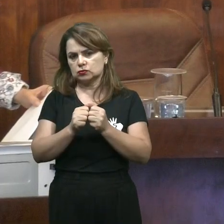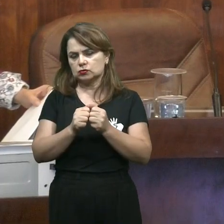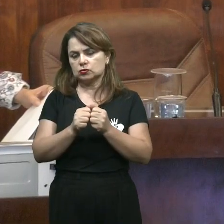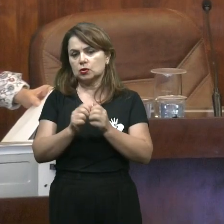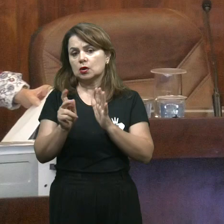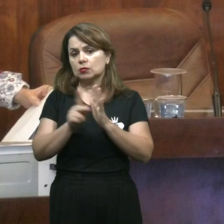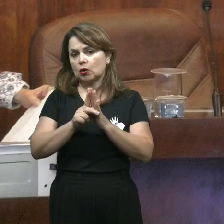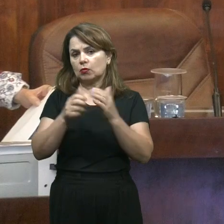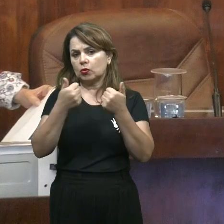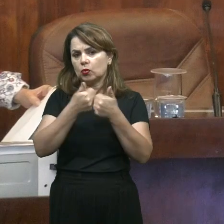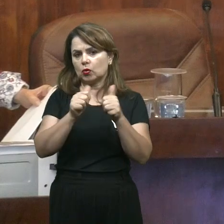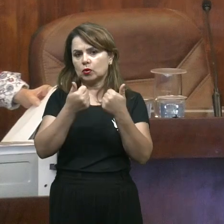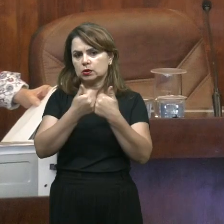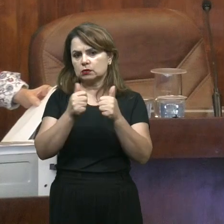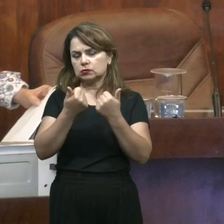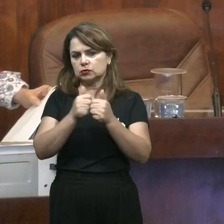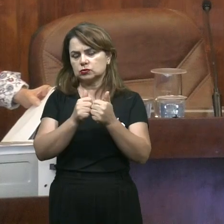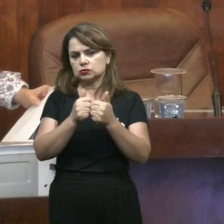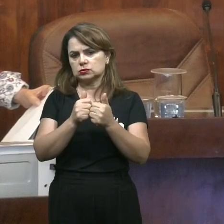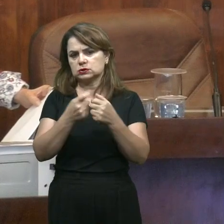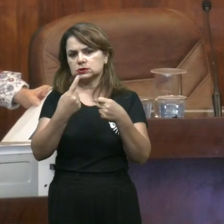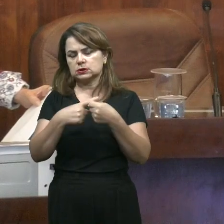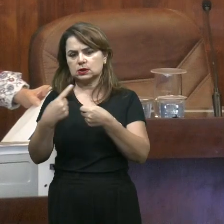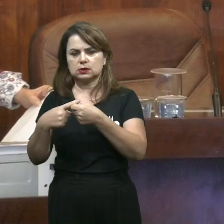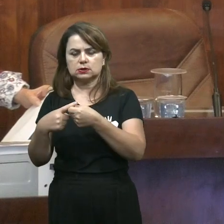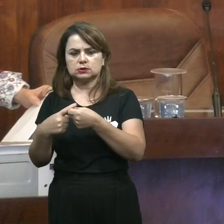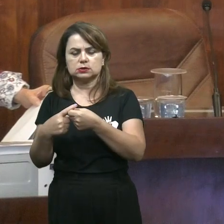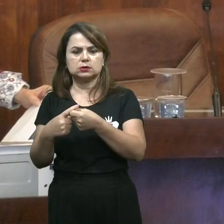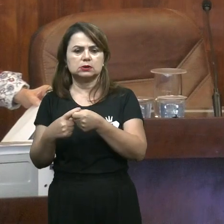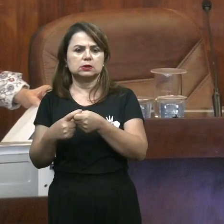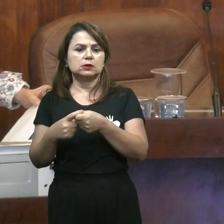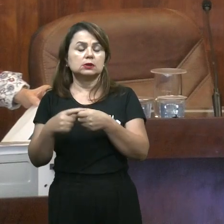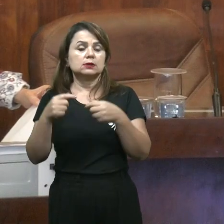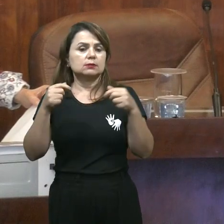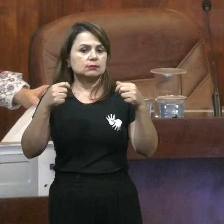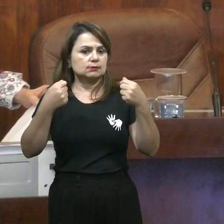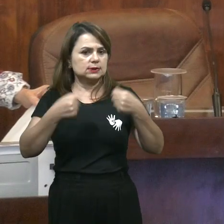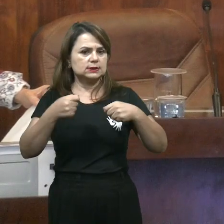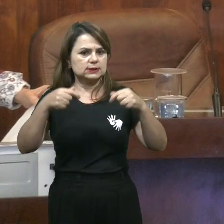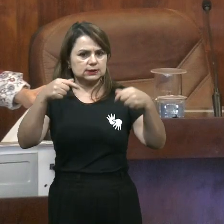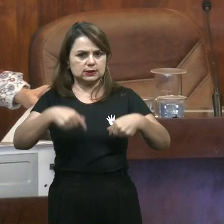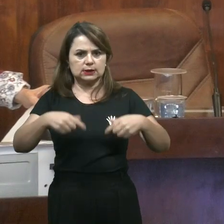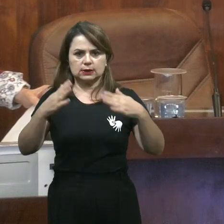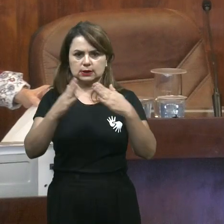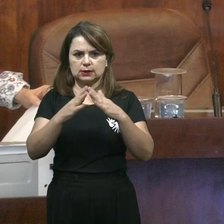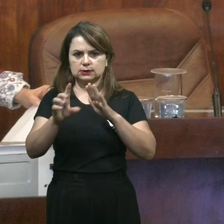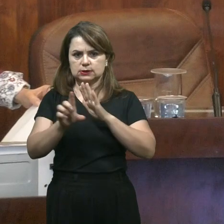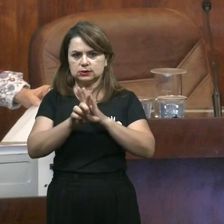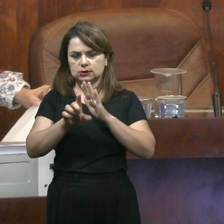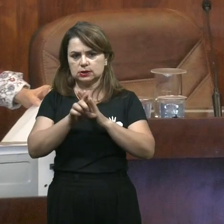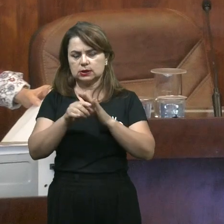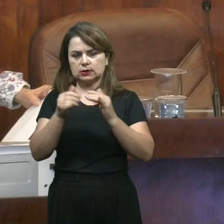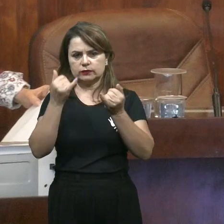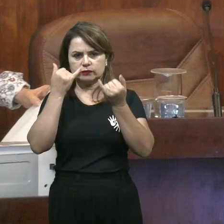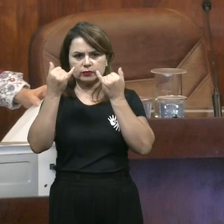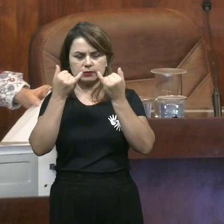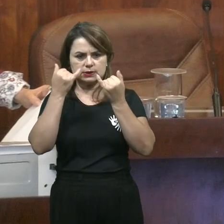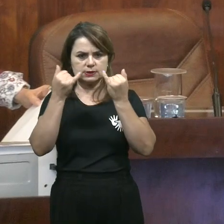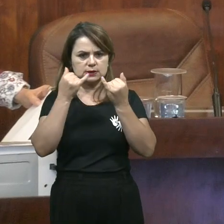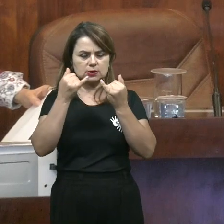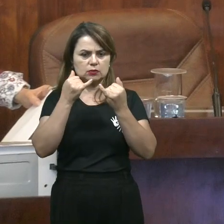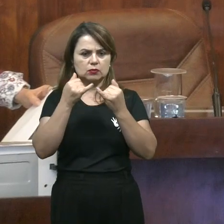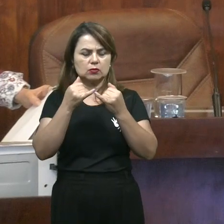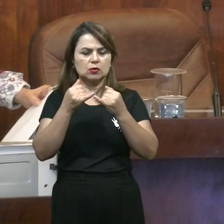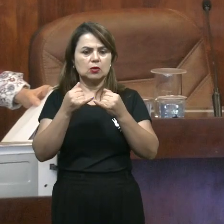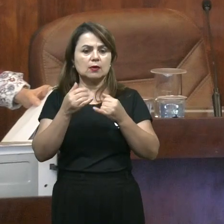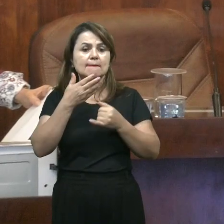coletivo urbano em nosso município, informa a essa casa a possibilidade de realizar a ampliação dos